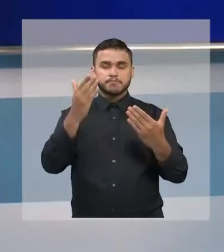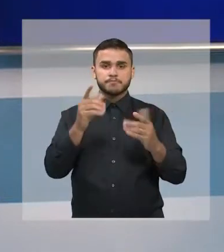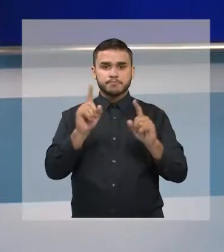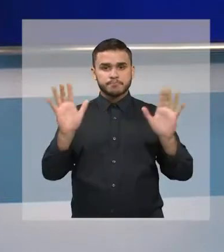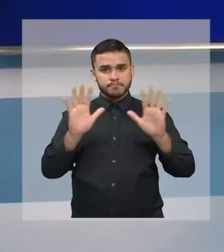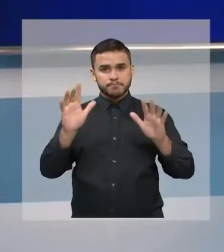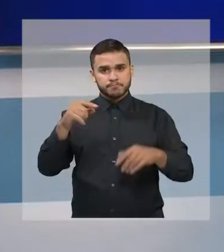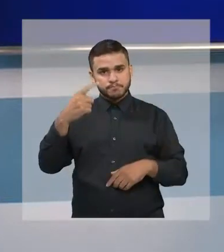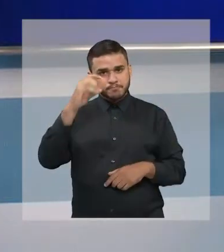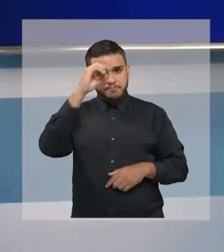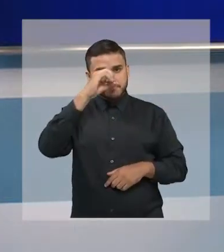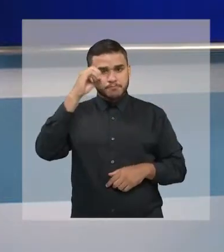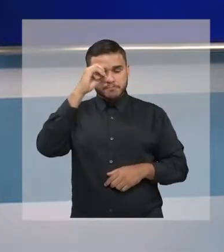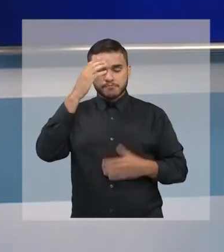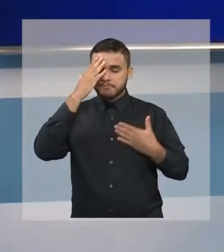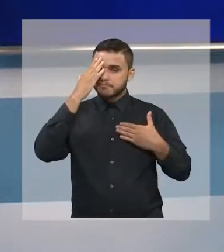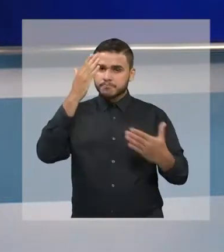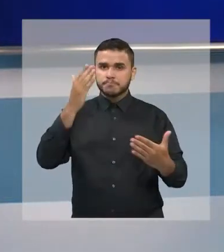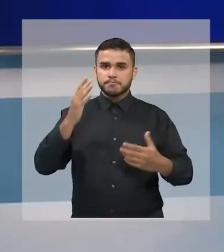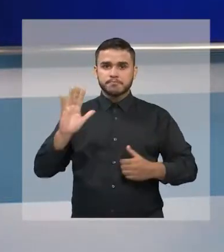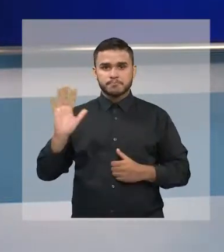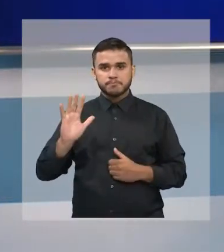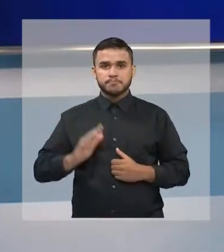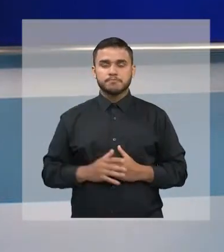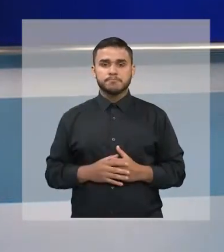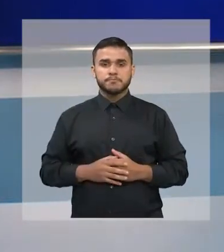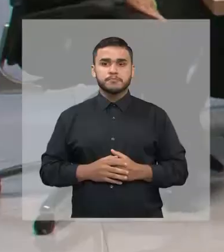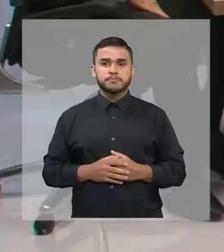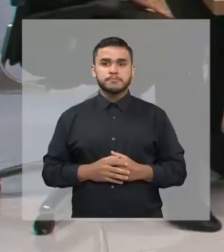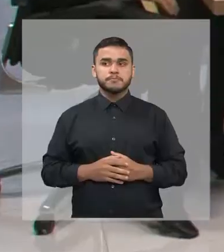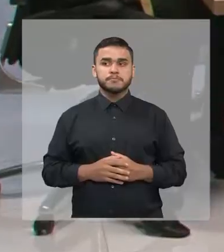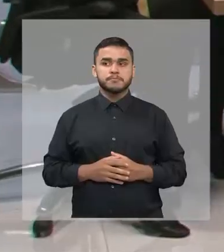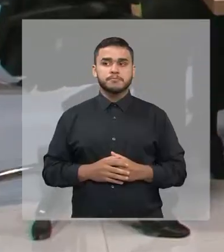convite para um próximo Observatório. Muito obrigado e até lá.